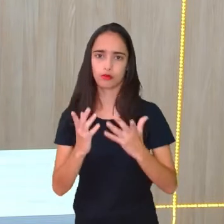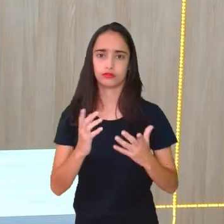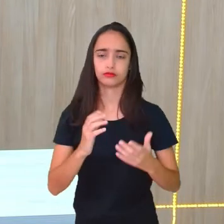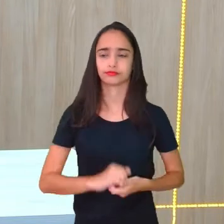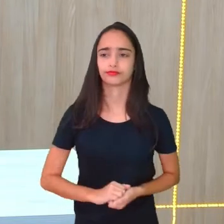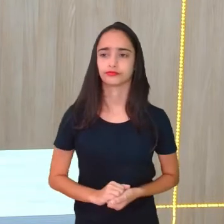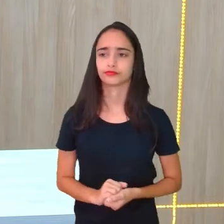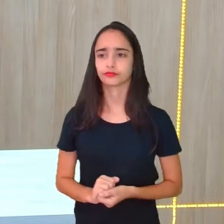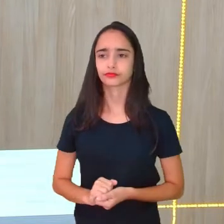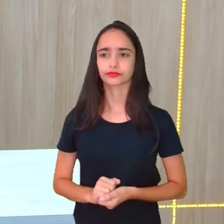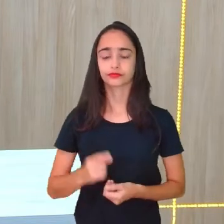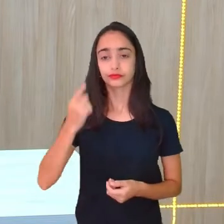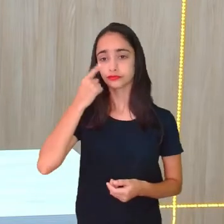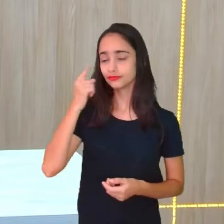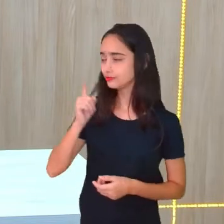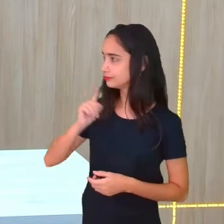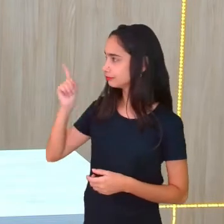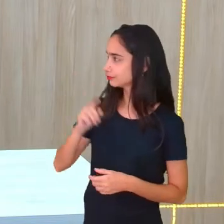só.